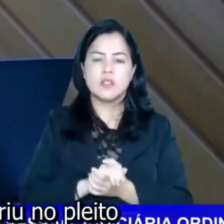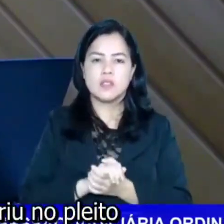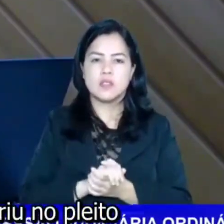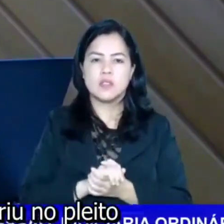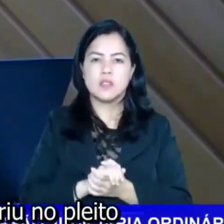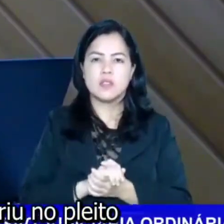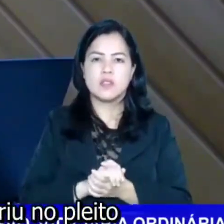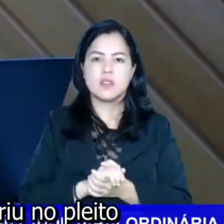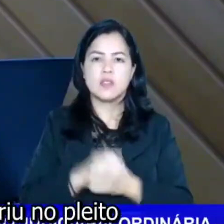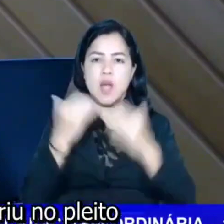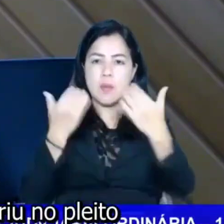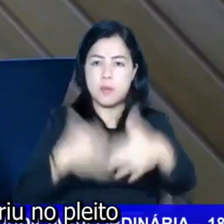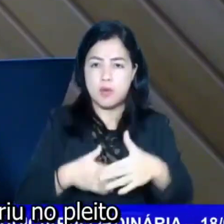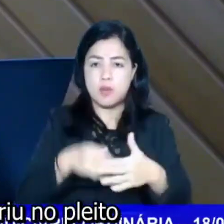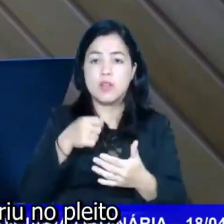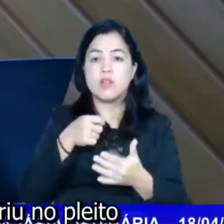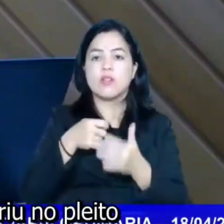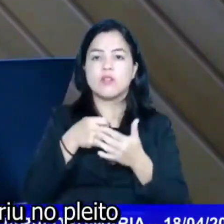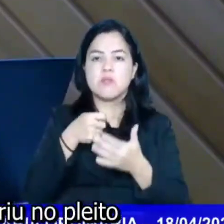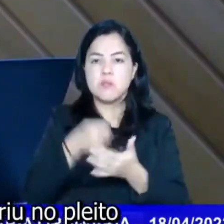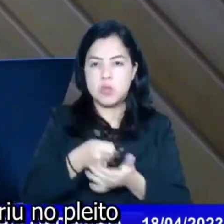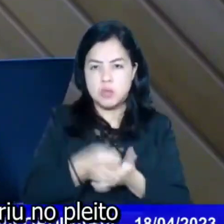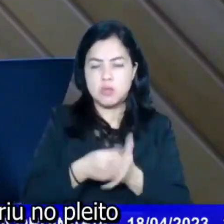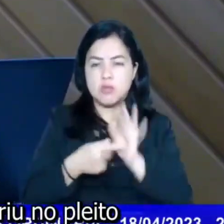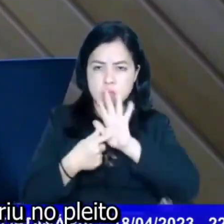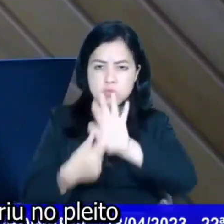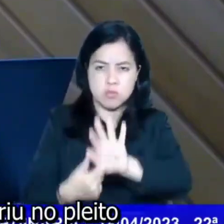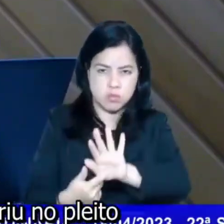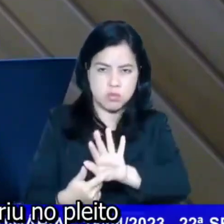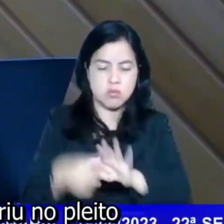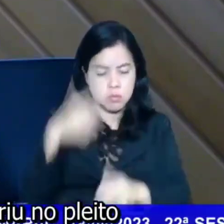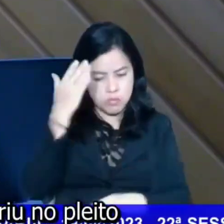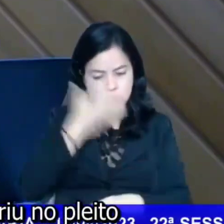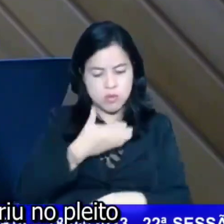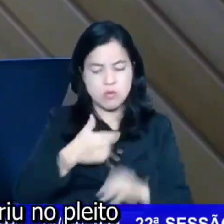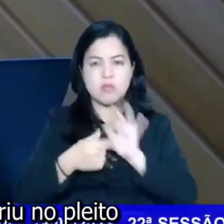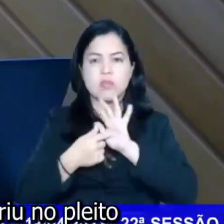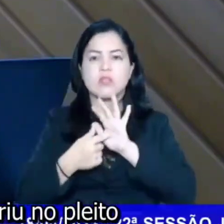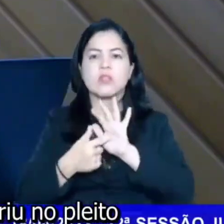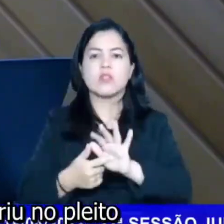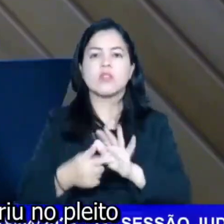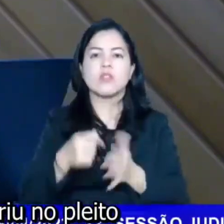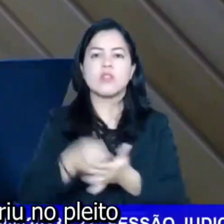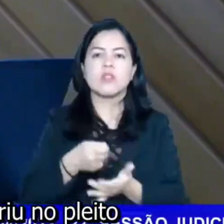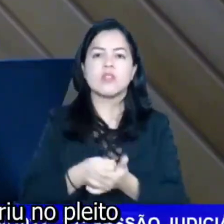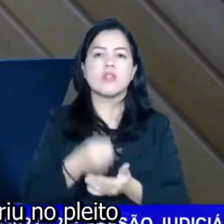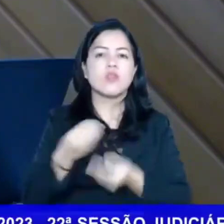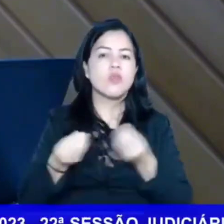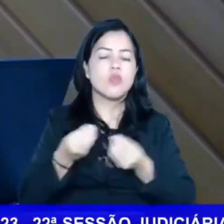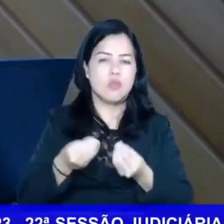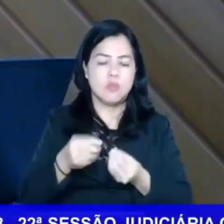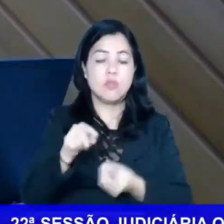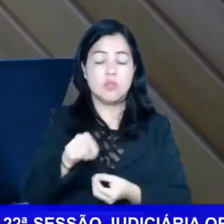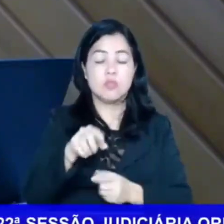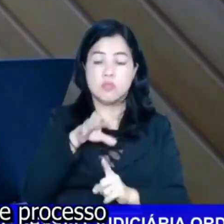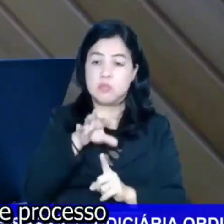A prova do abuso e a prova de como isso interferiu no